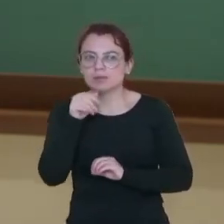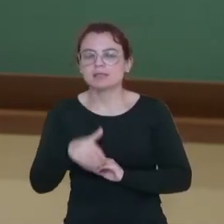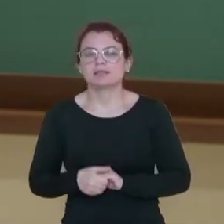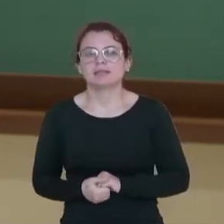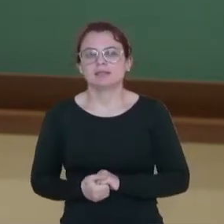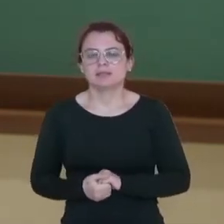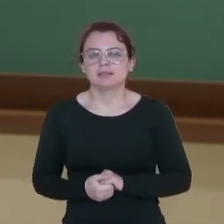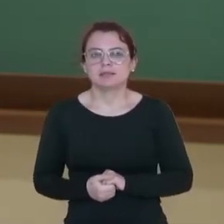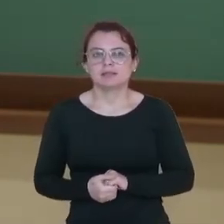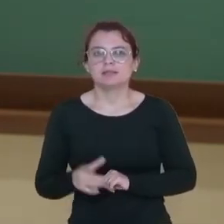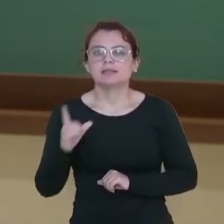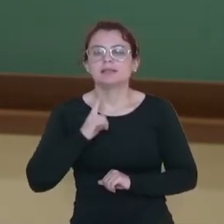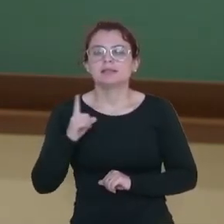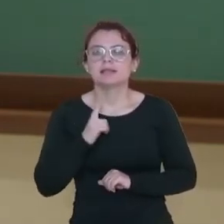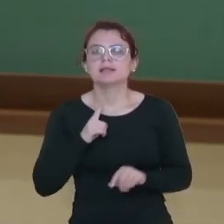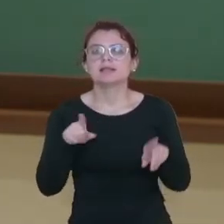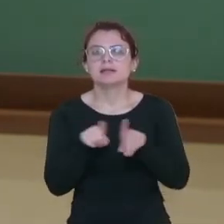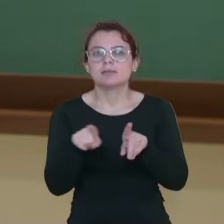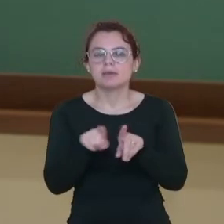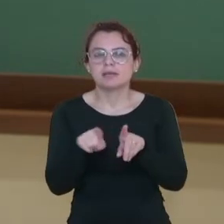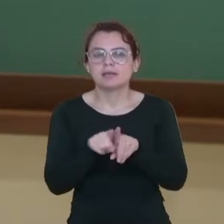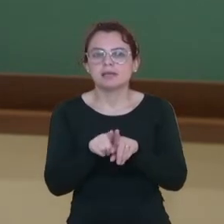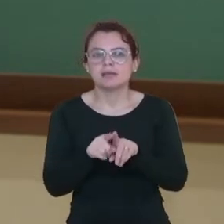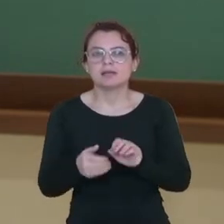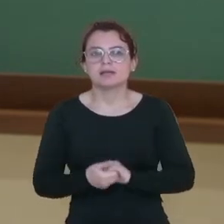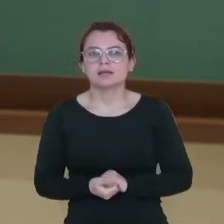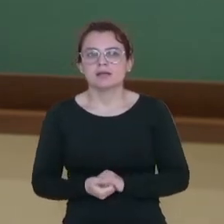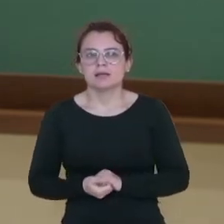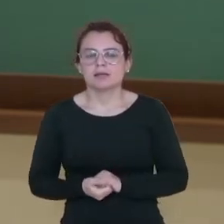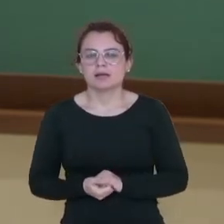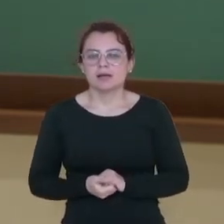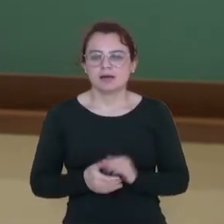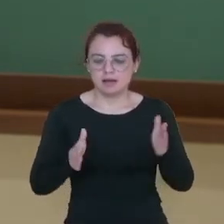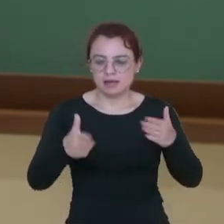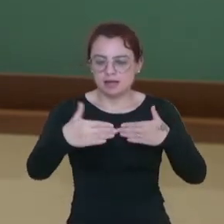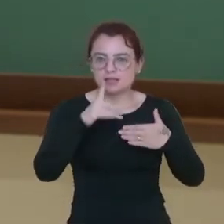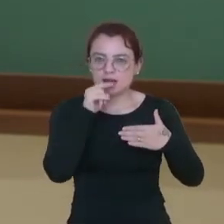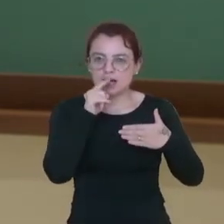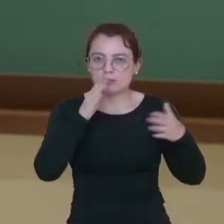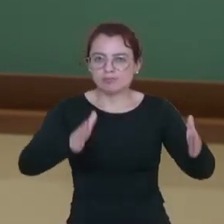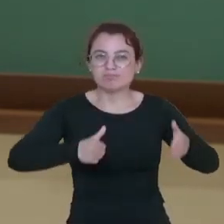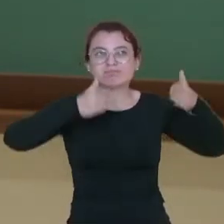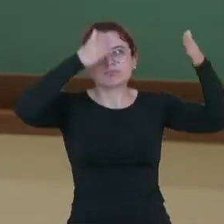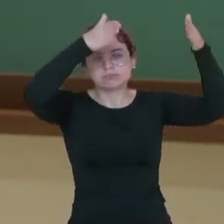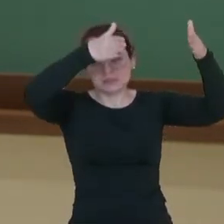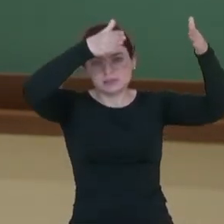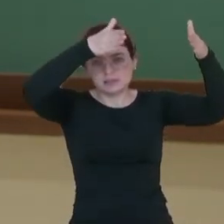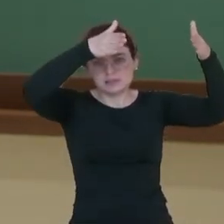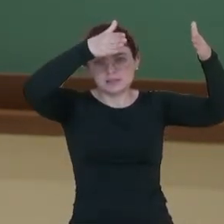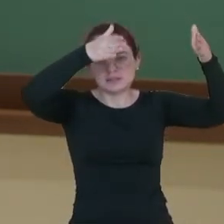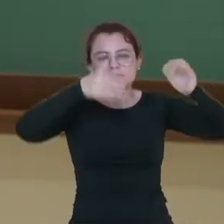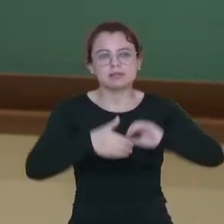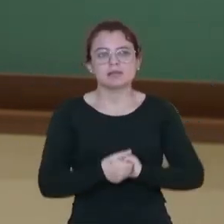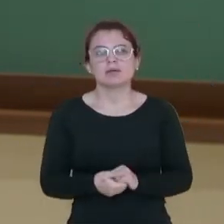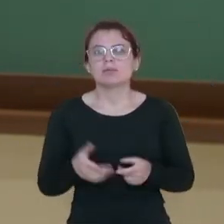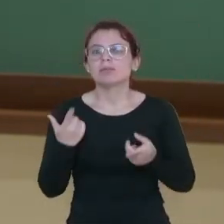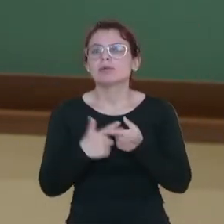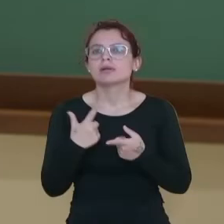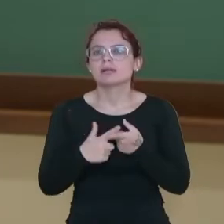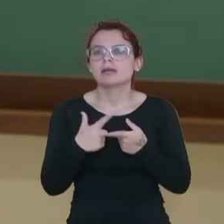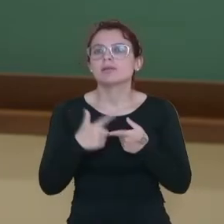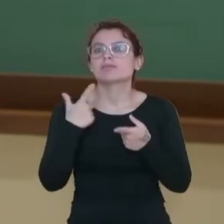ainda você tem lá, por exemplo, eu mencionei que a caixa d'água tem que ficar numa altura elevada, por quê? Porque você tem